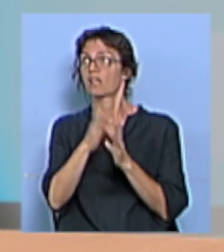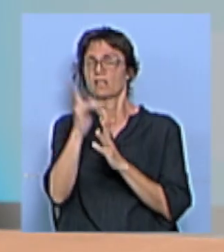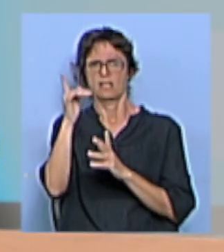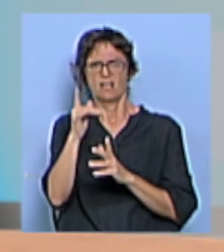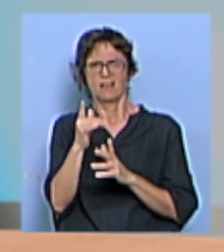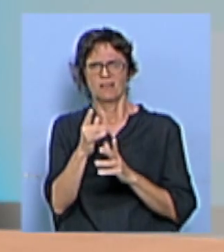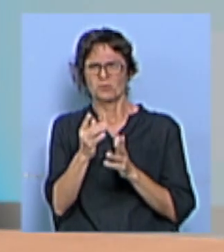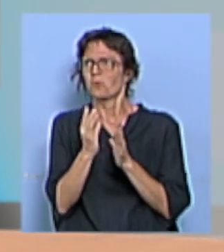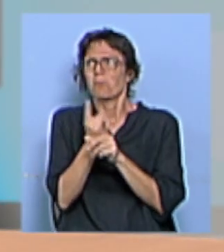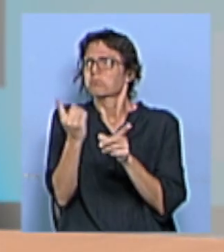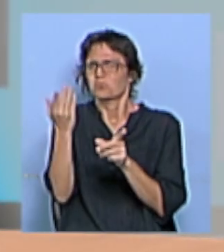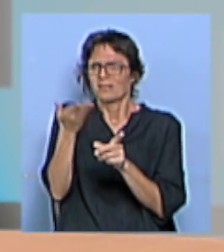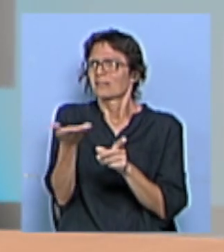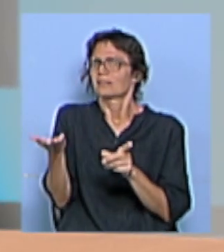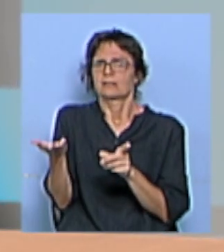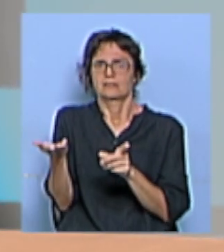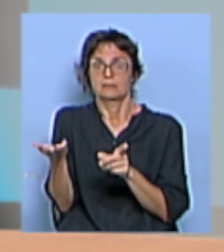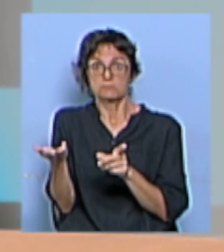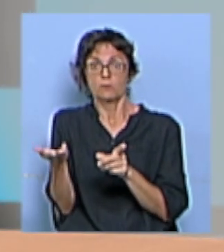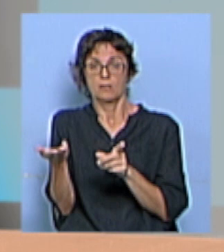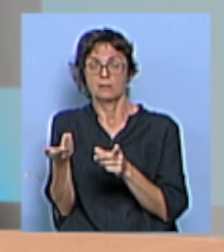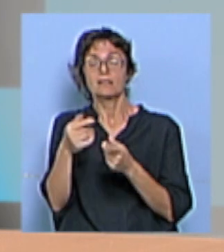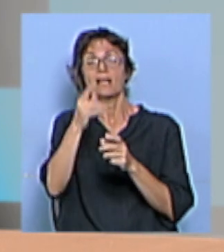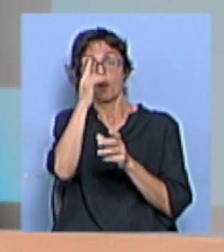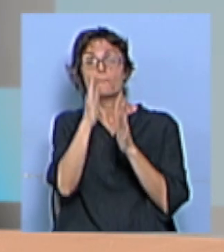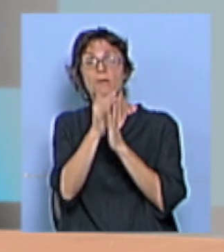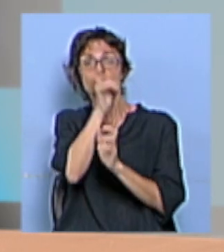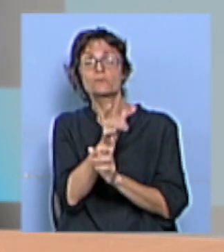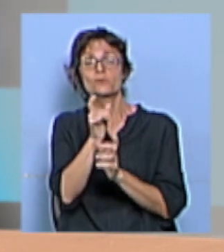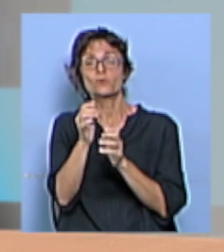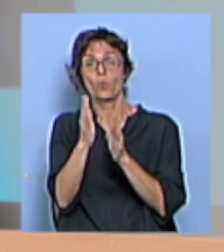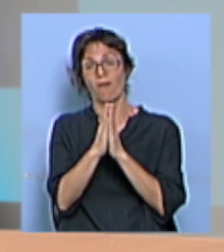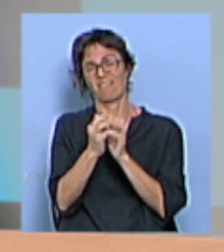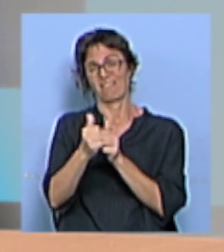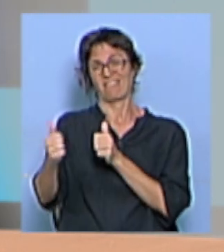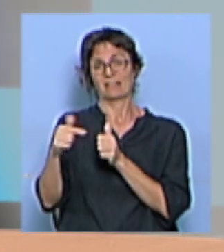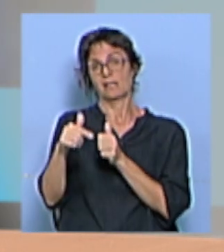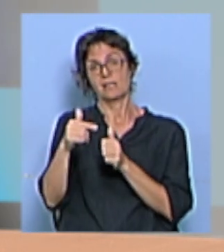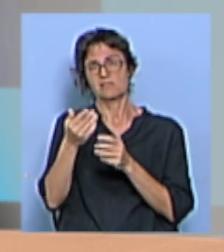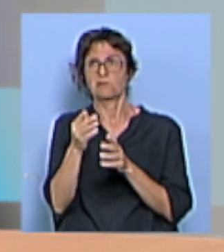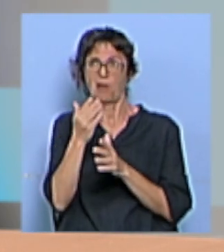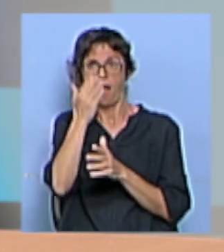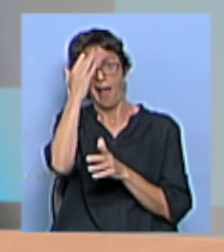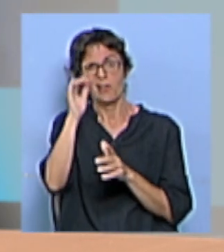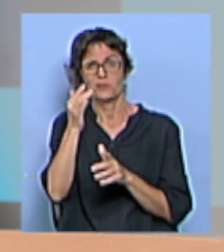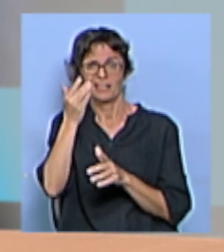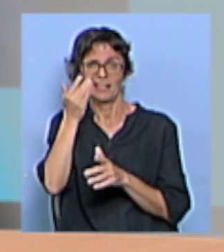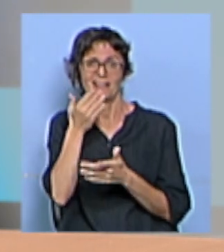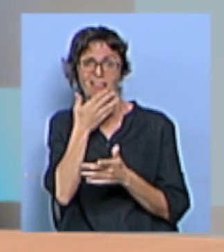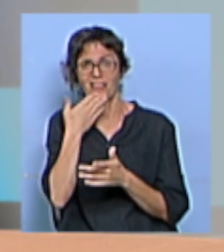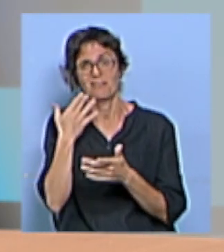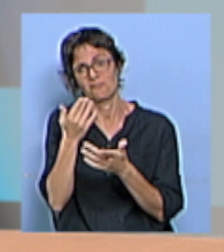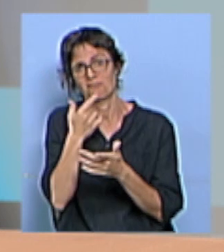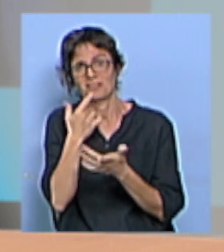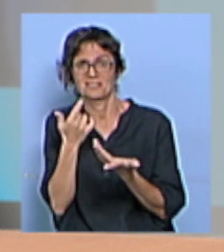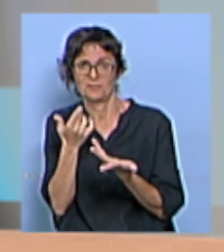maneira, é mais simples, não é? Para um crente é mais difícil. Mas estão a dizer, é de facto uma ocasião para nos interrogarmos e, portanto,